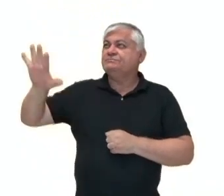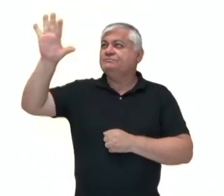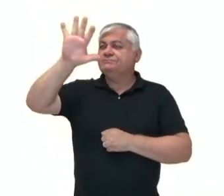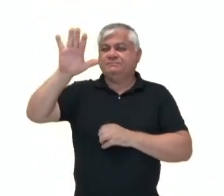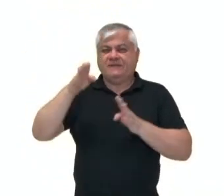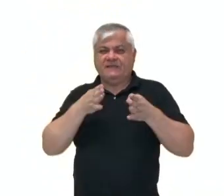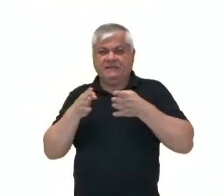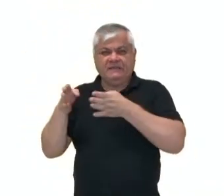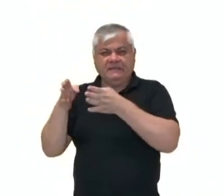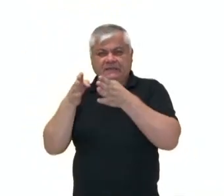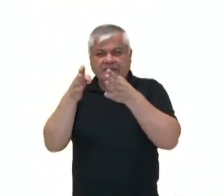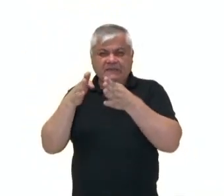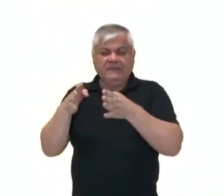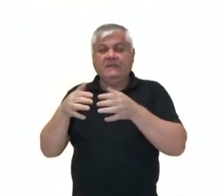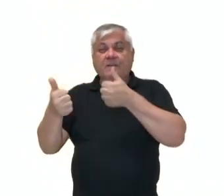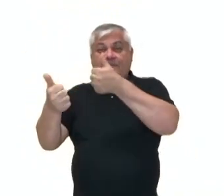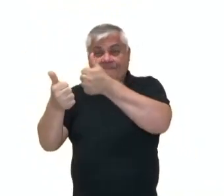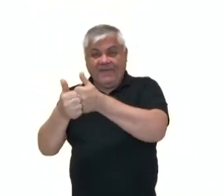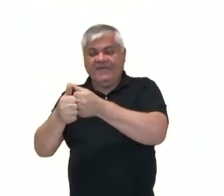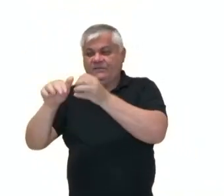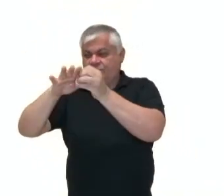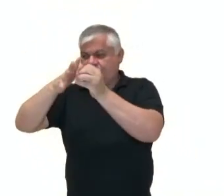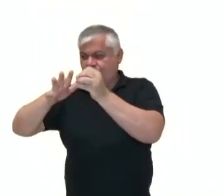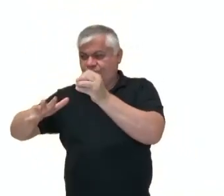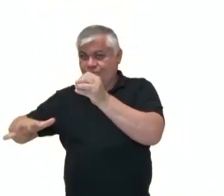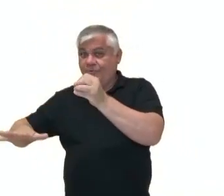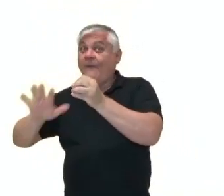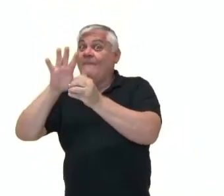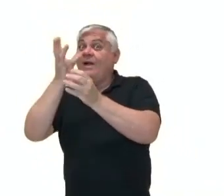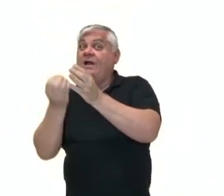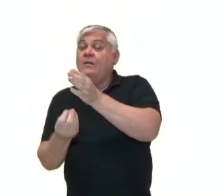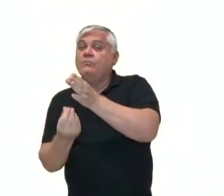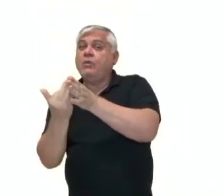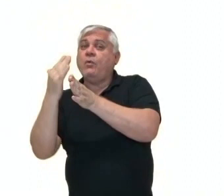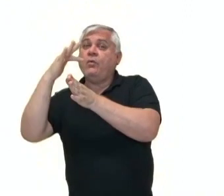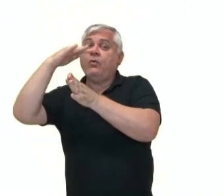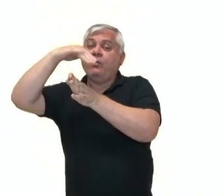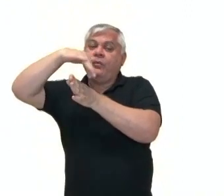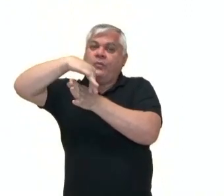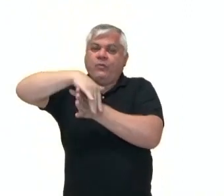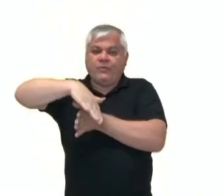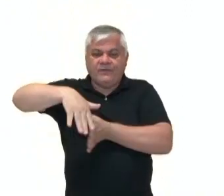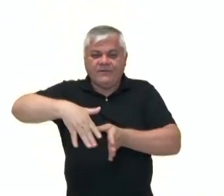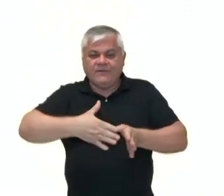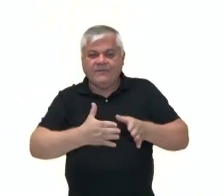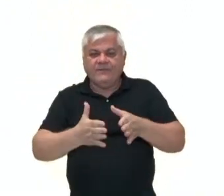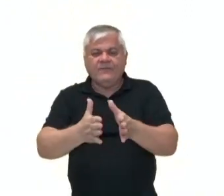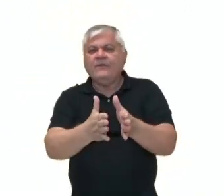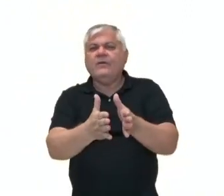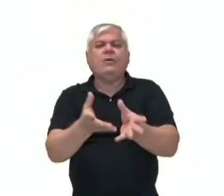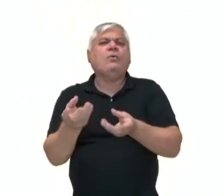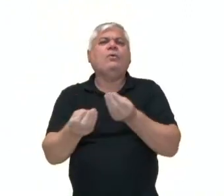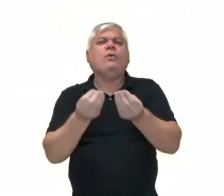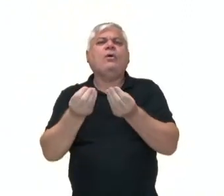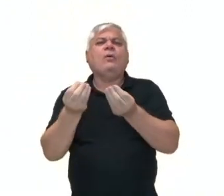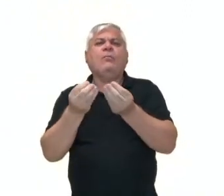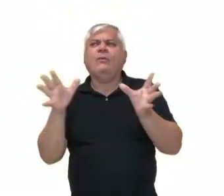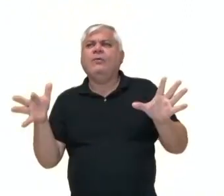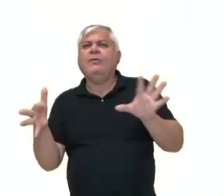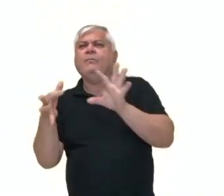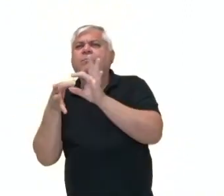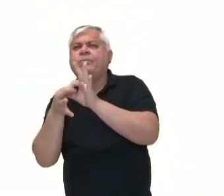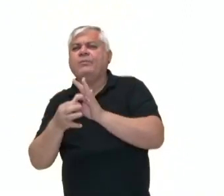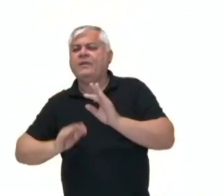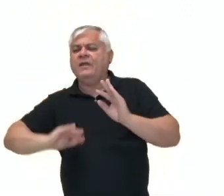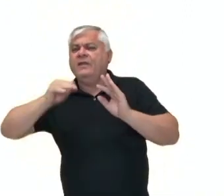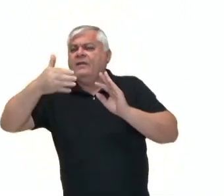sudeste nascem próximo ao oceano, mas correm em direção ao interior, explique como podemos associar o